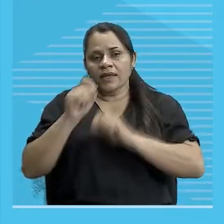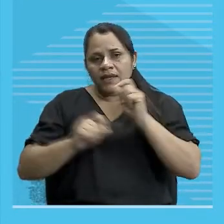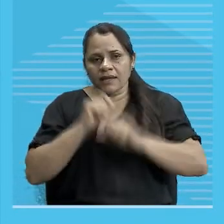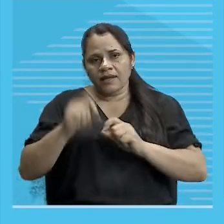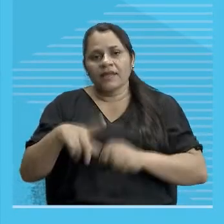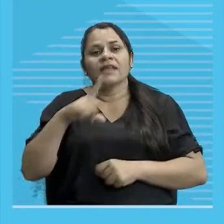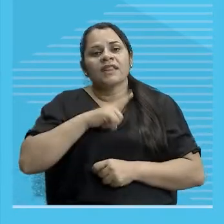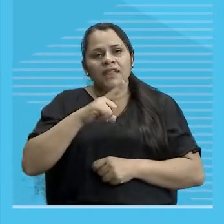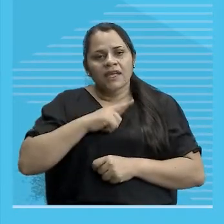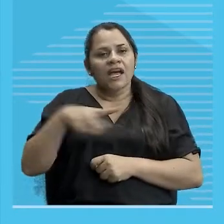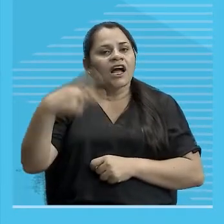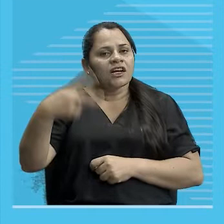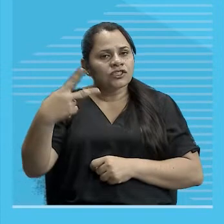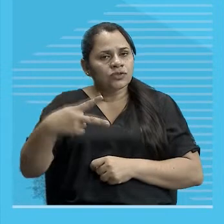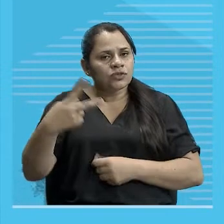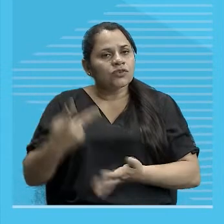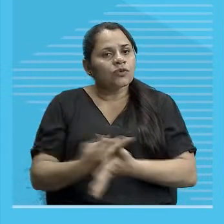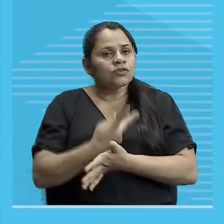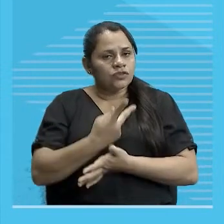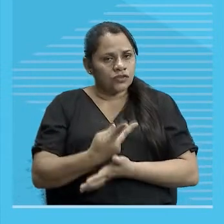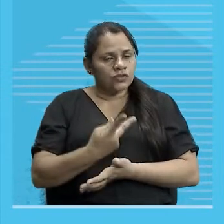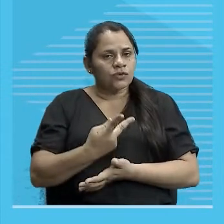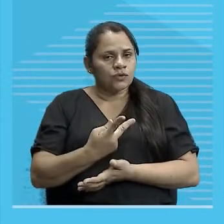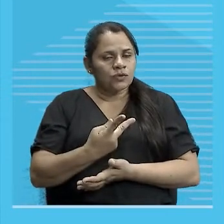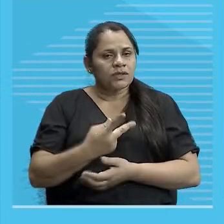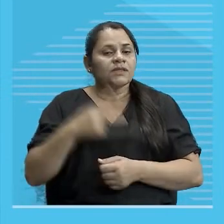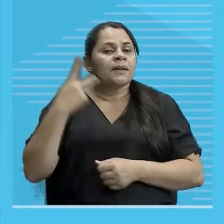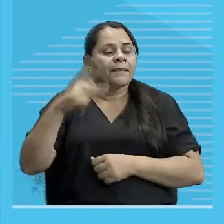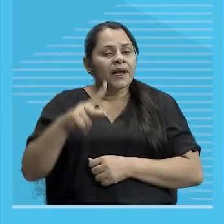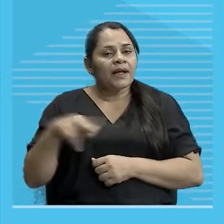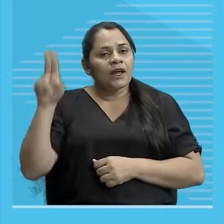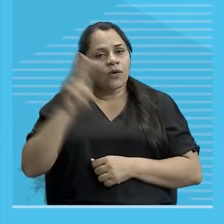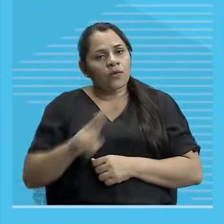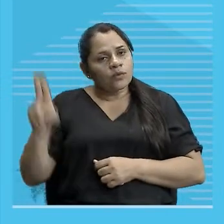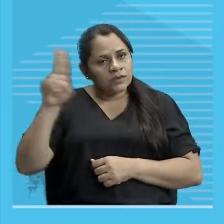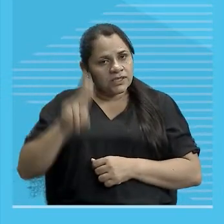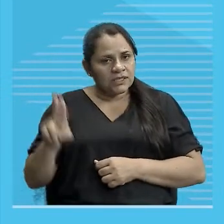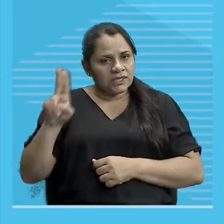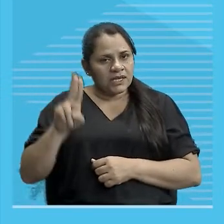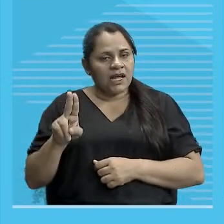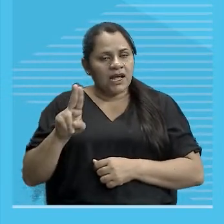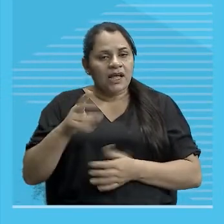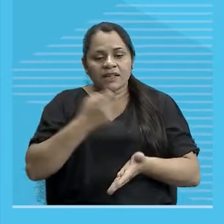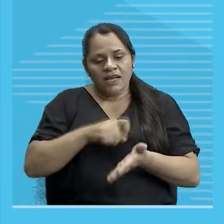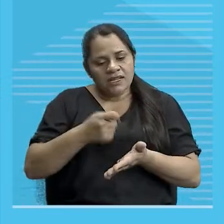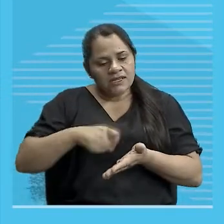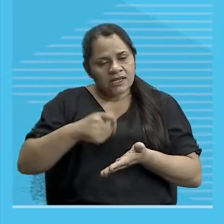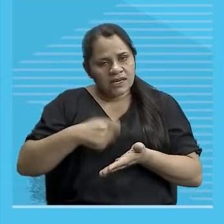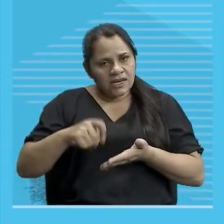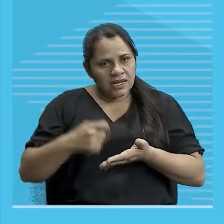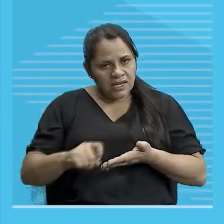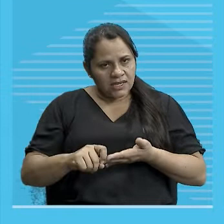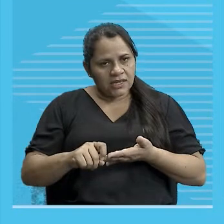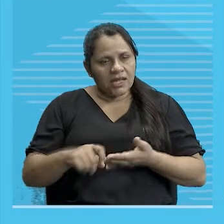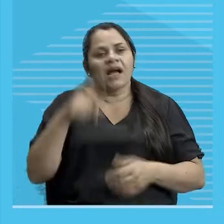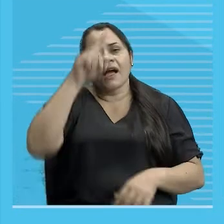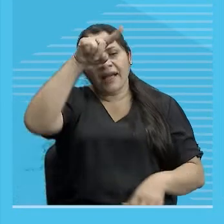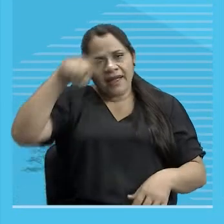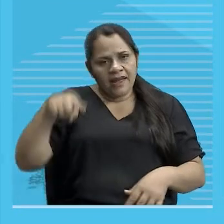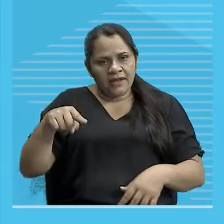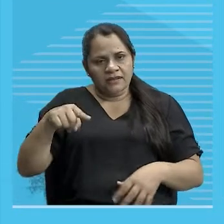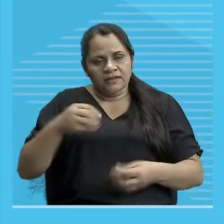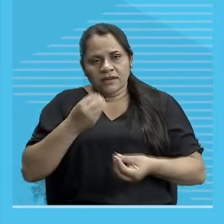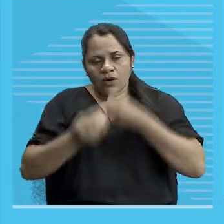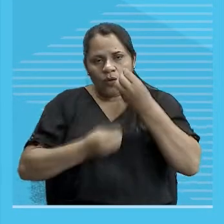duas condições satisfeitas no contexto para que a gente possa marcar na escrita a ocorrência de crase. Ó.